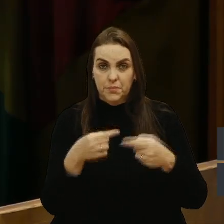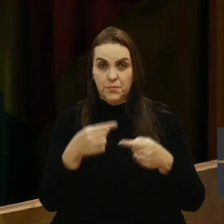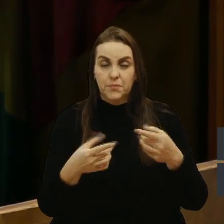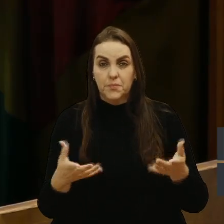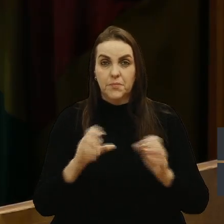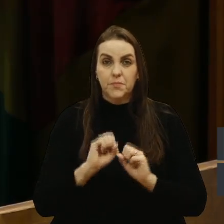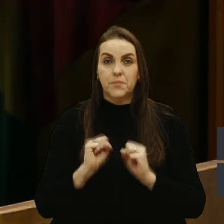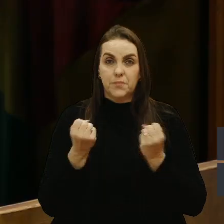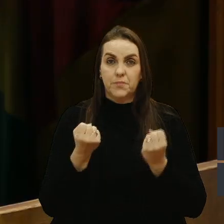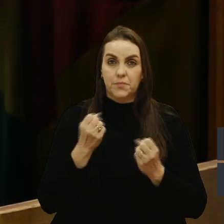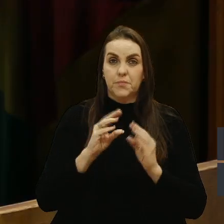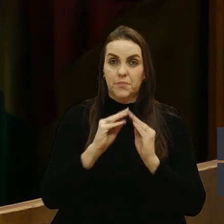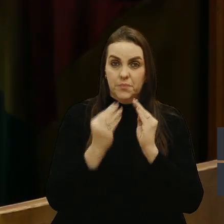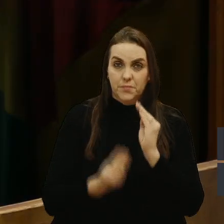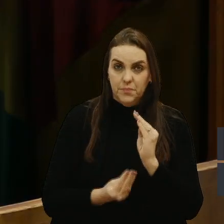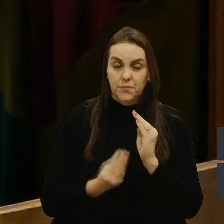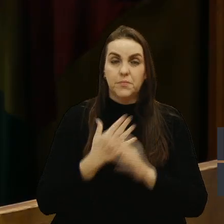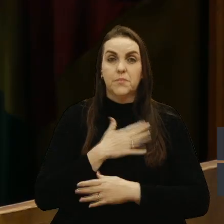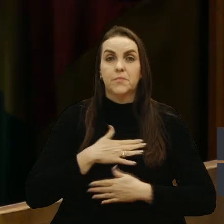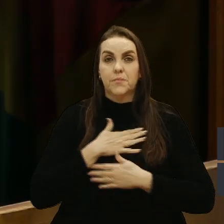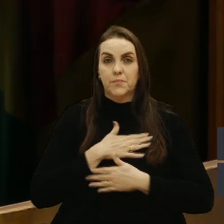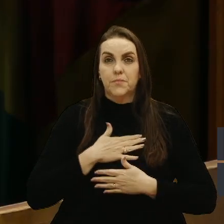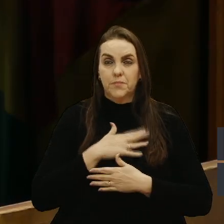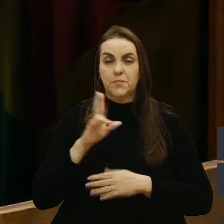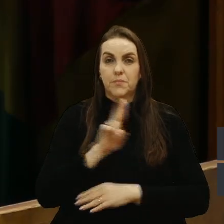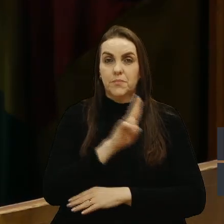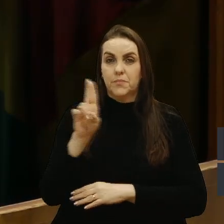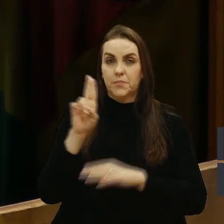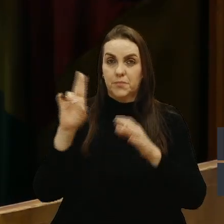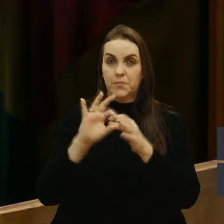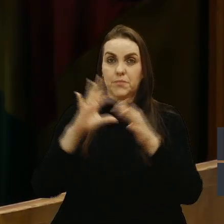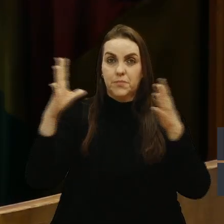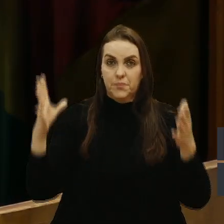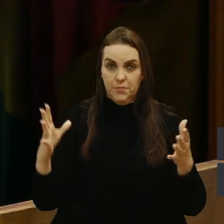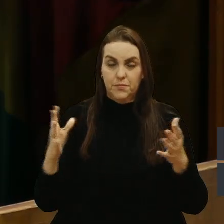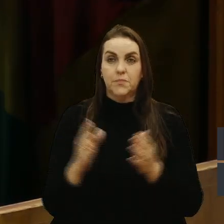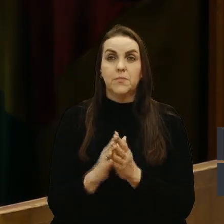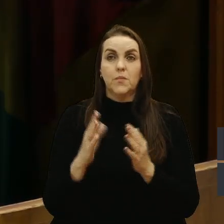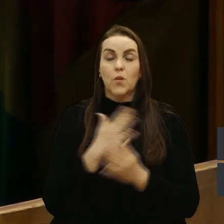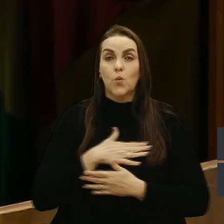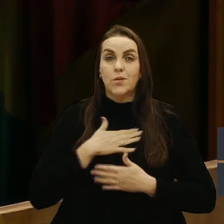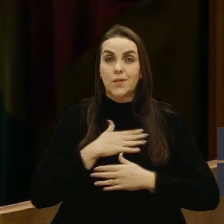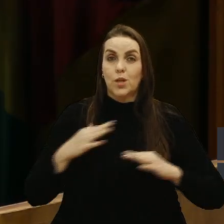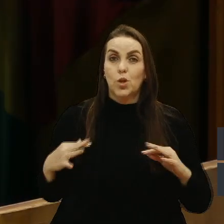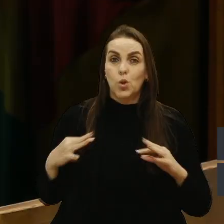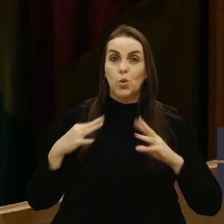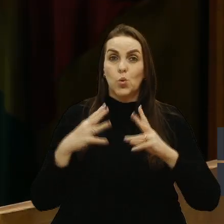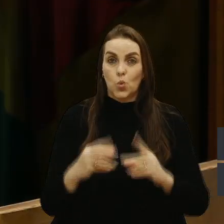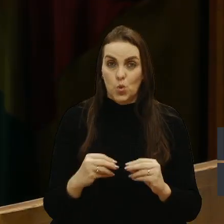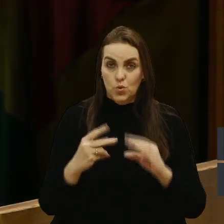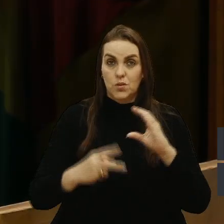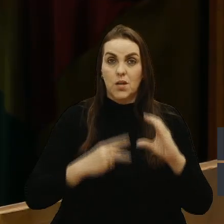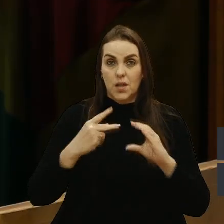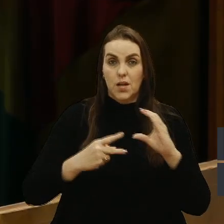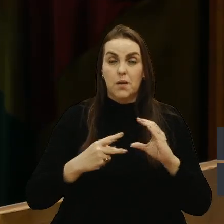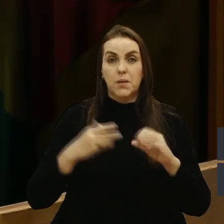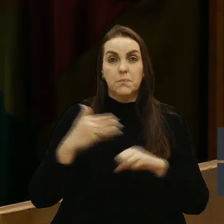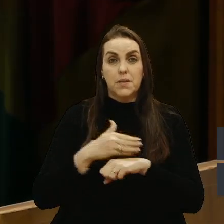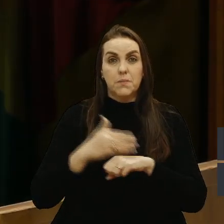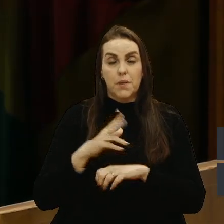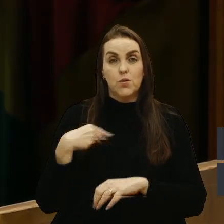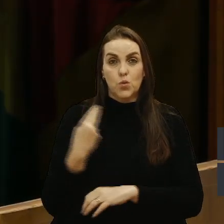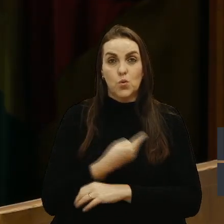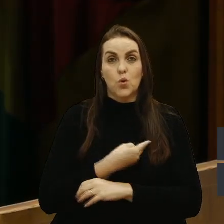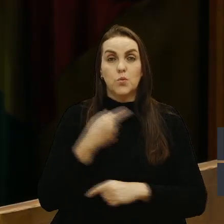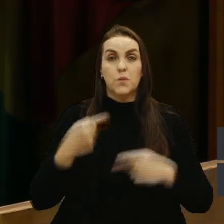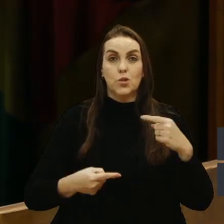em defesa do SAMAI, eu gostaria de colocar o meu nome à disposição e gostaria que todos do parlamento fizessem parte conosco para uma grande